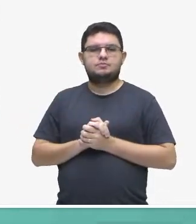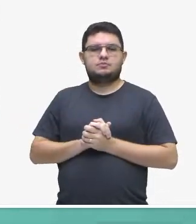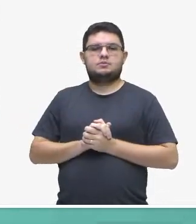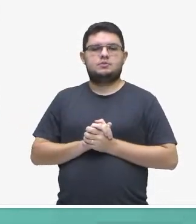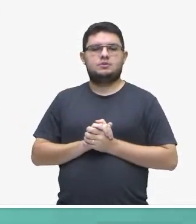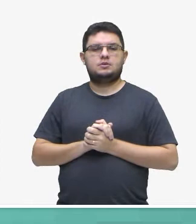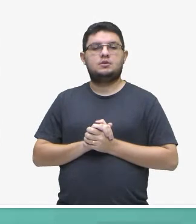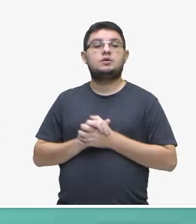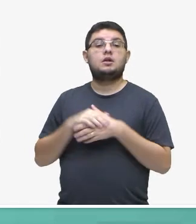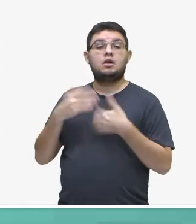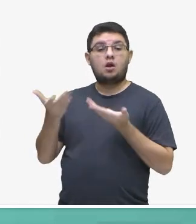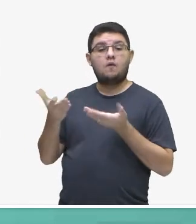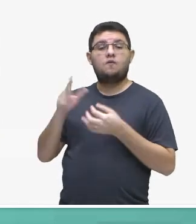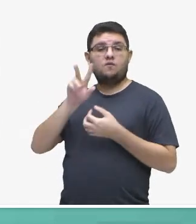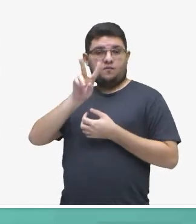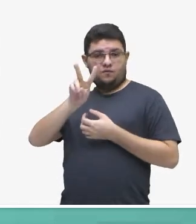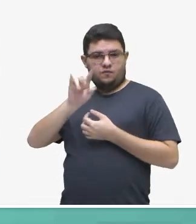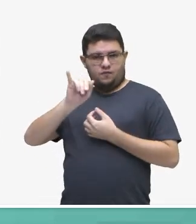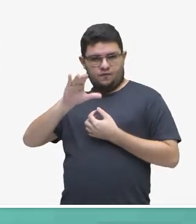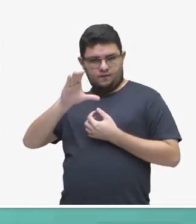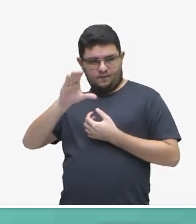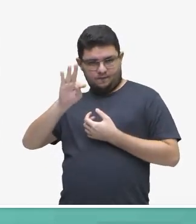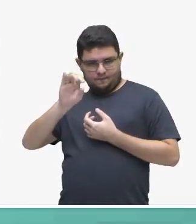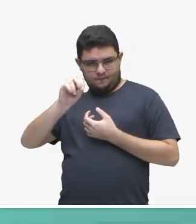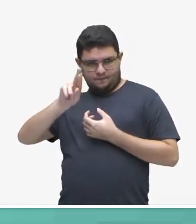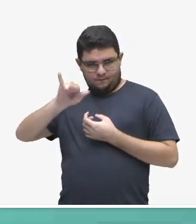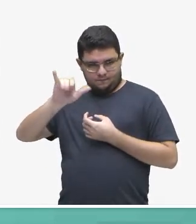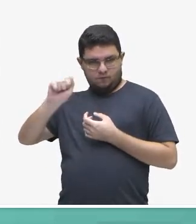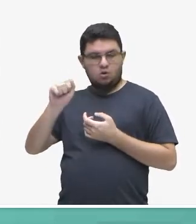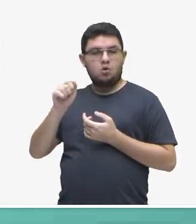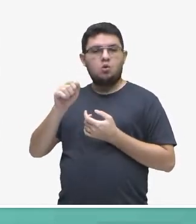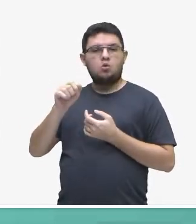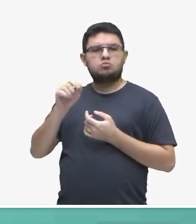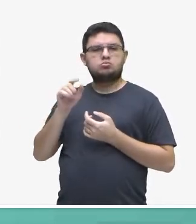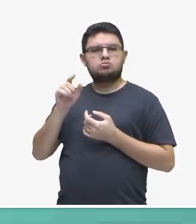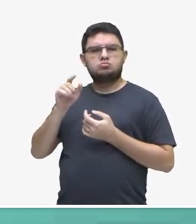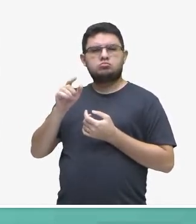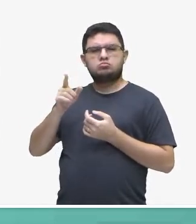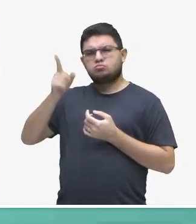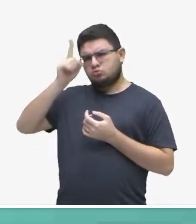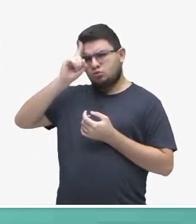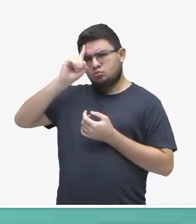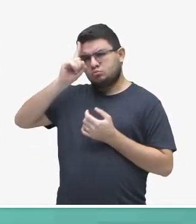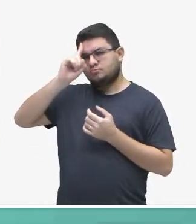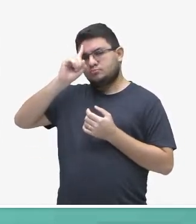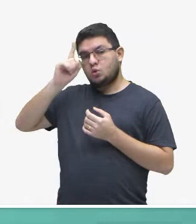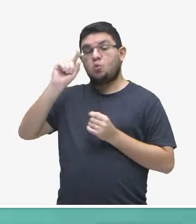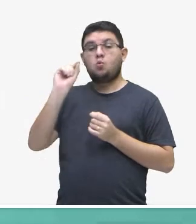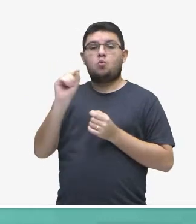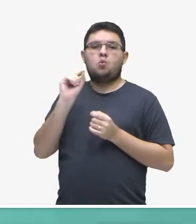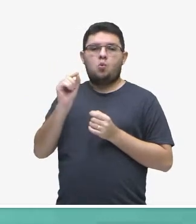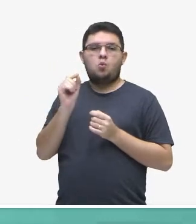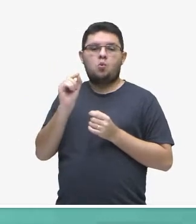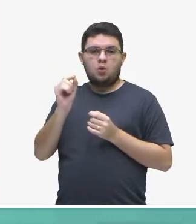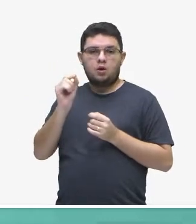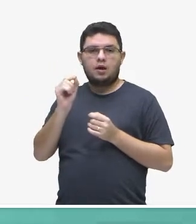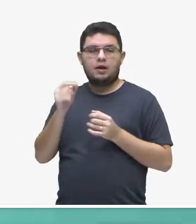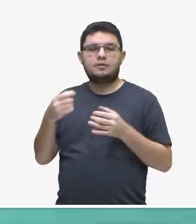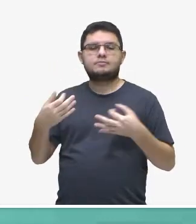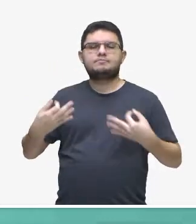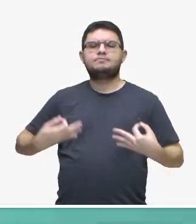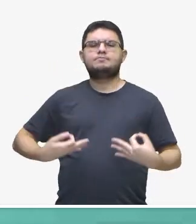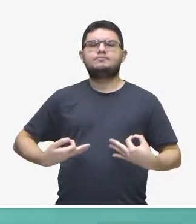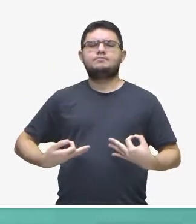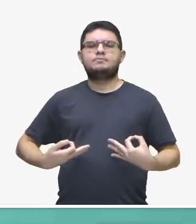Né? A Vitória tem aulas de meditação todos os dias, ok? Let's go to the next. Vamos para a próxima